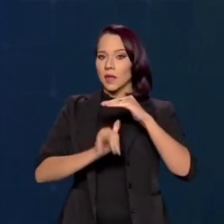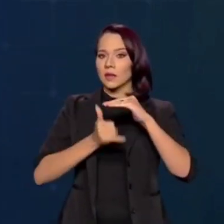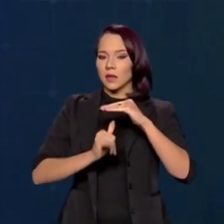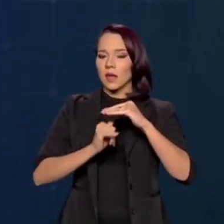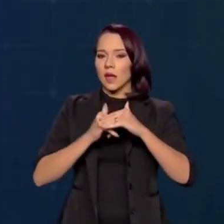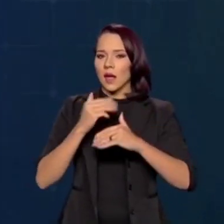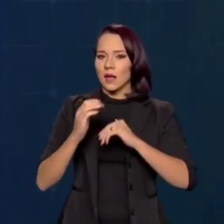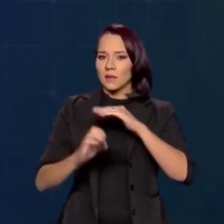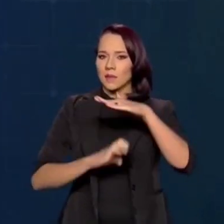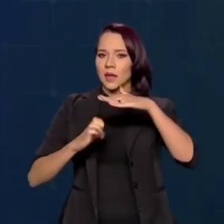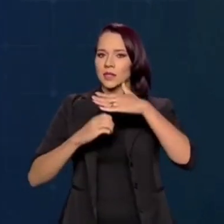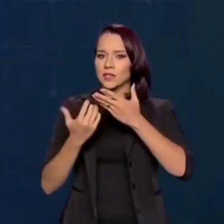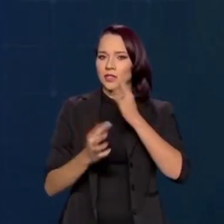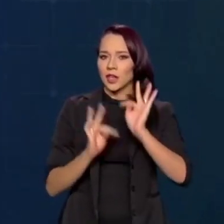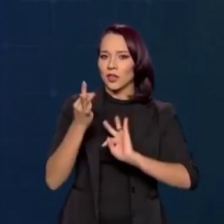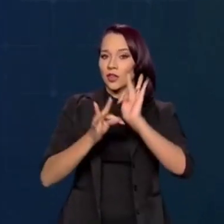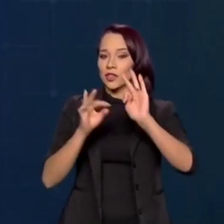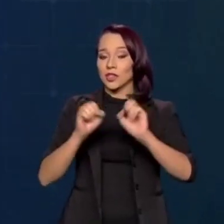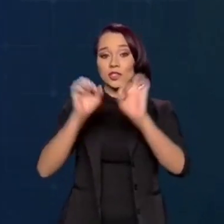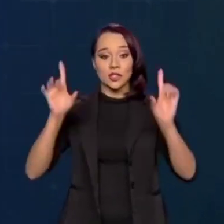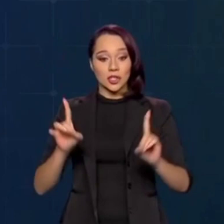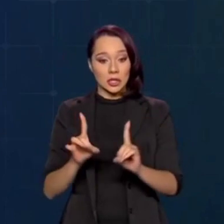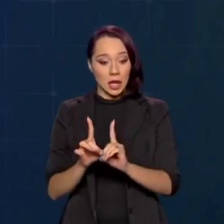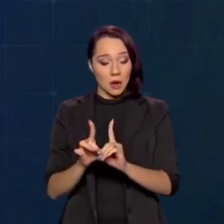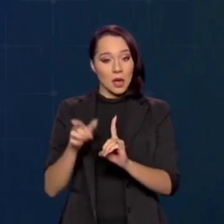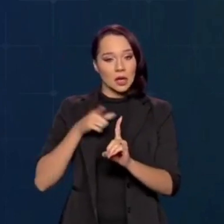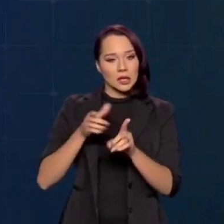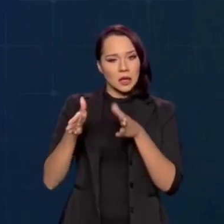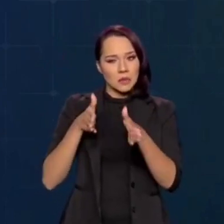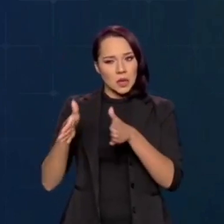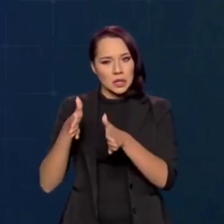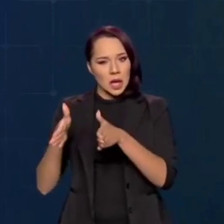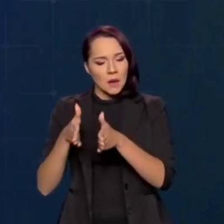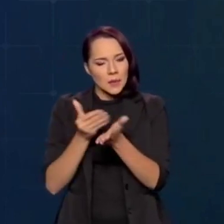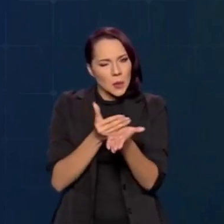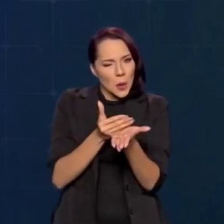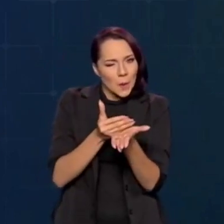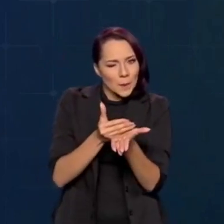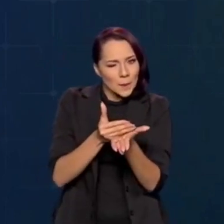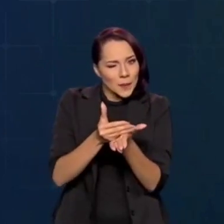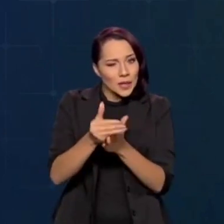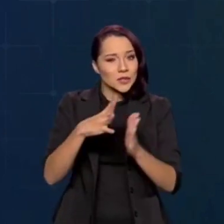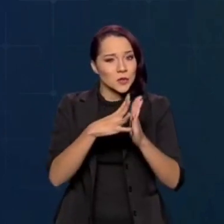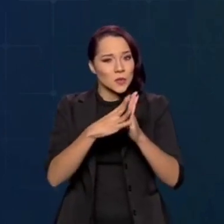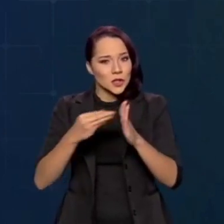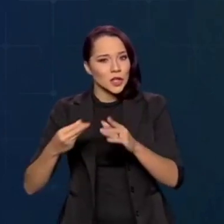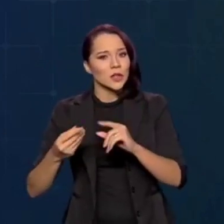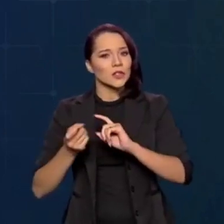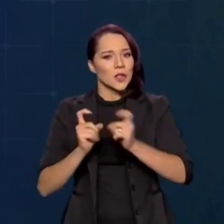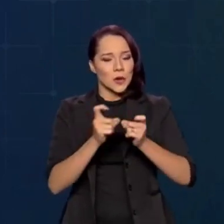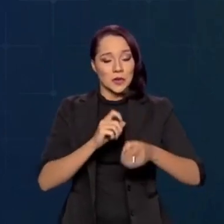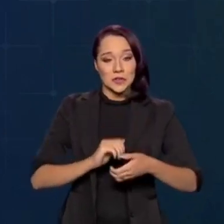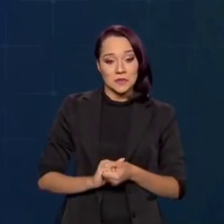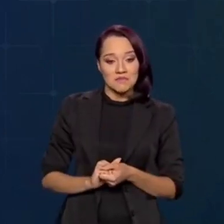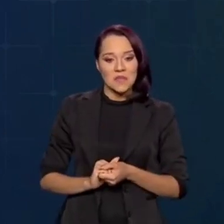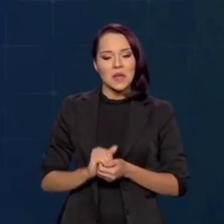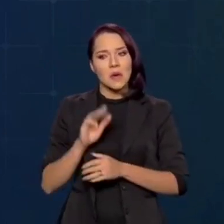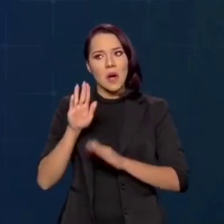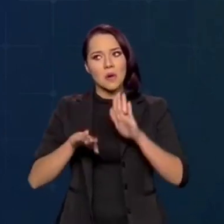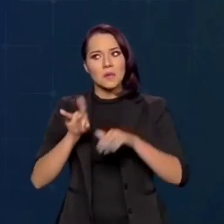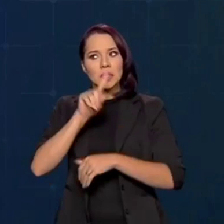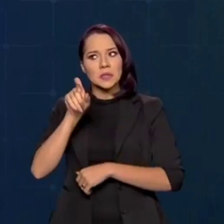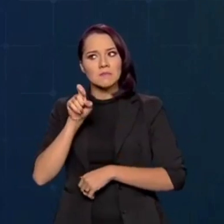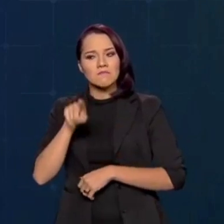de tecnologia digital que se encontra em uma etapa muito inicial do seu modelo de negócio, com incerteza